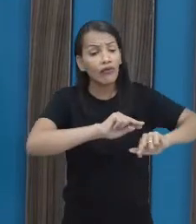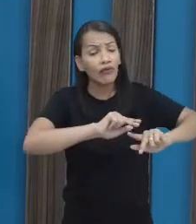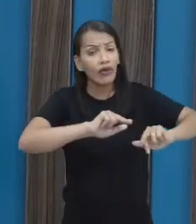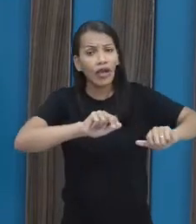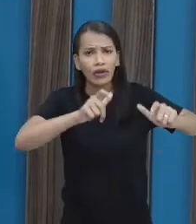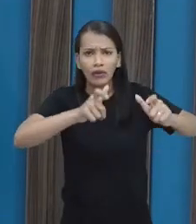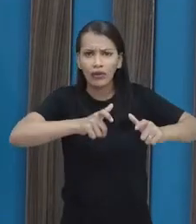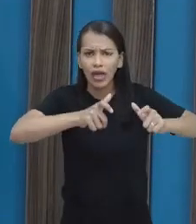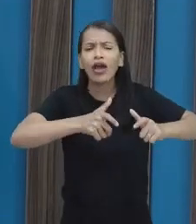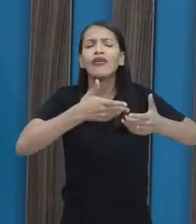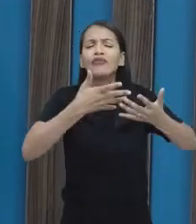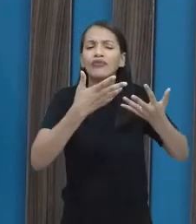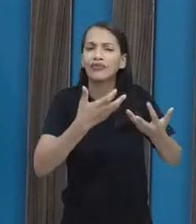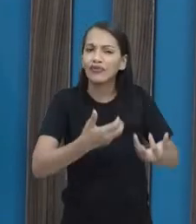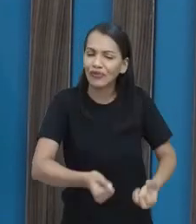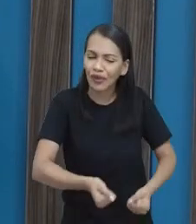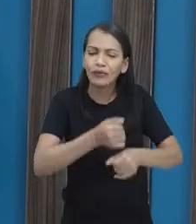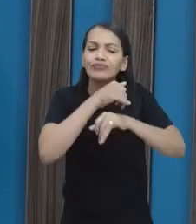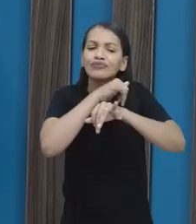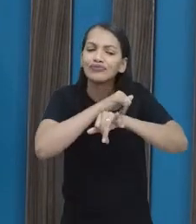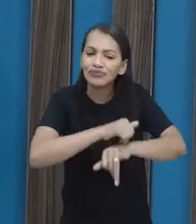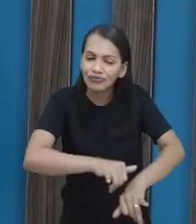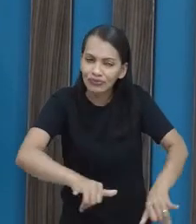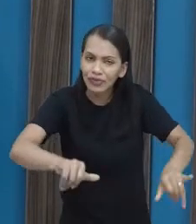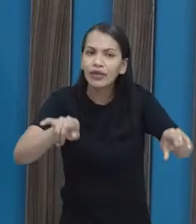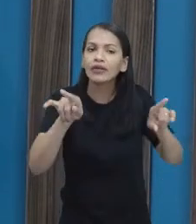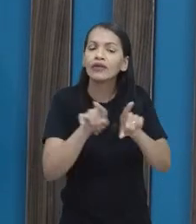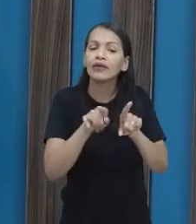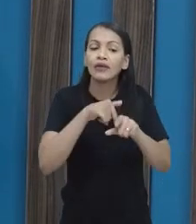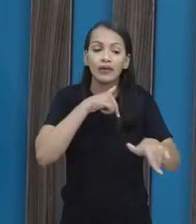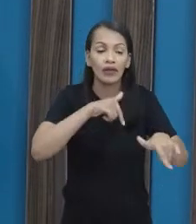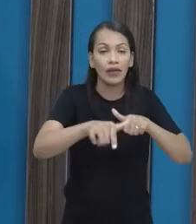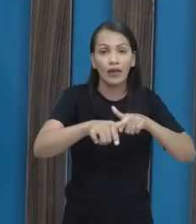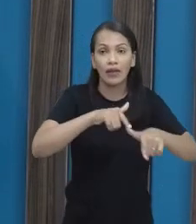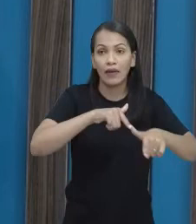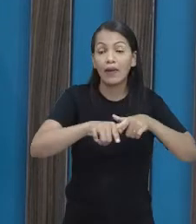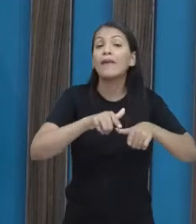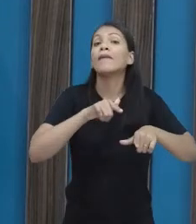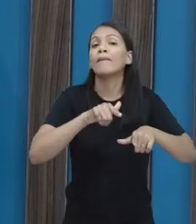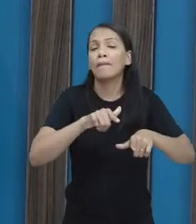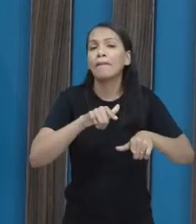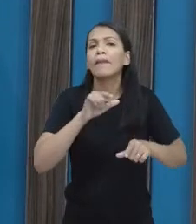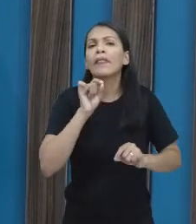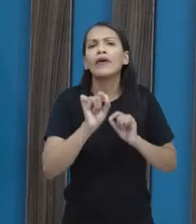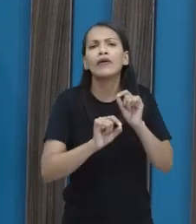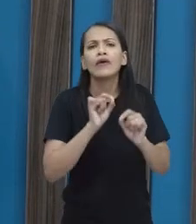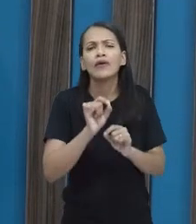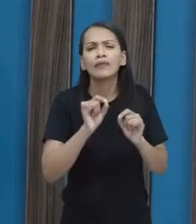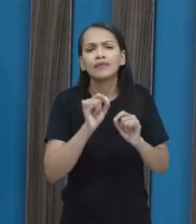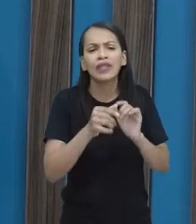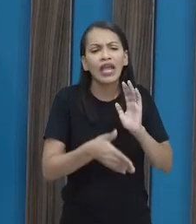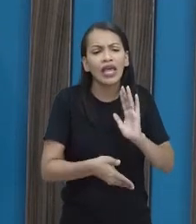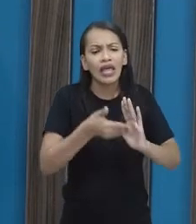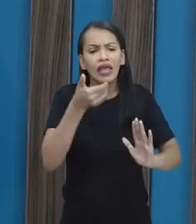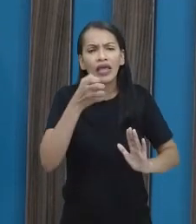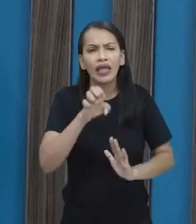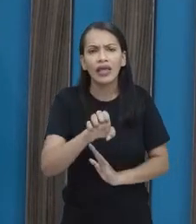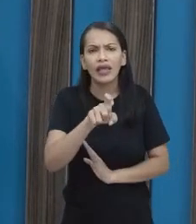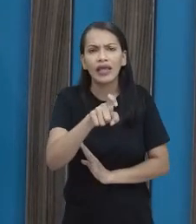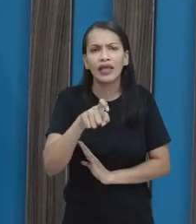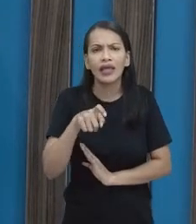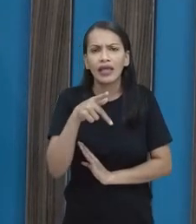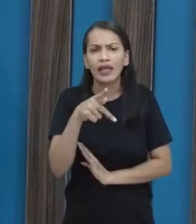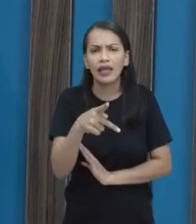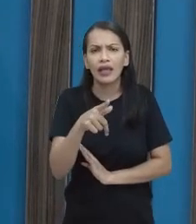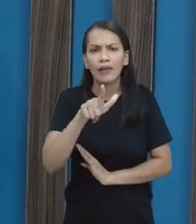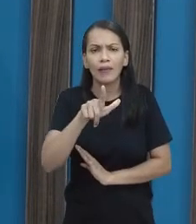vários ambientes de trabalho de adultos, onde a gente está falando aí da questão da exploração infantil